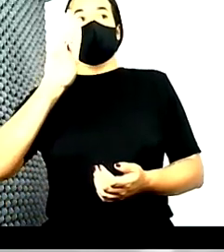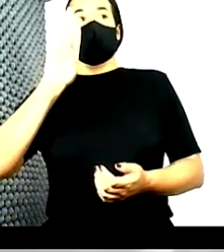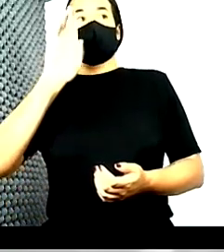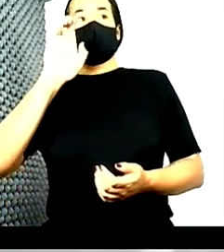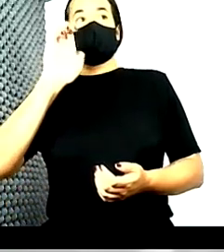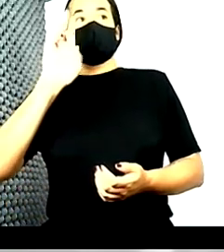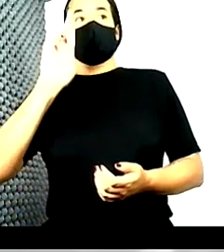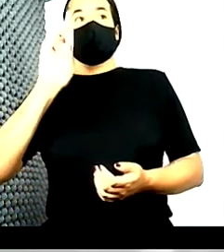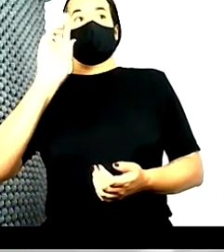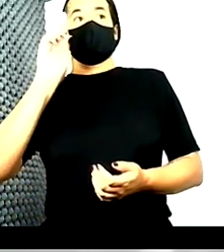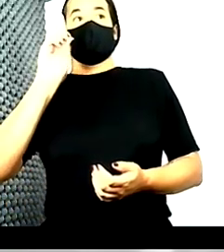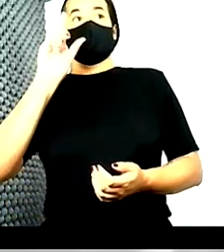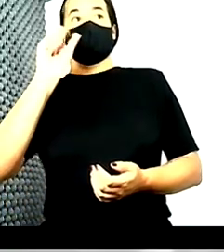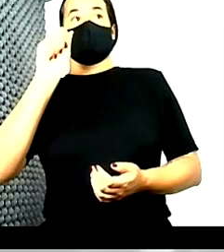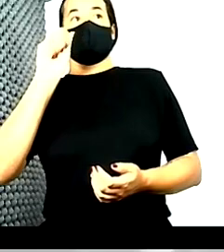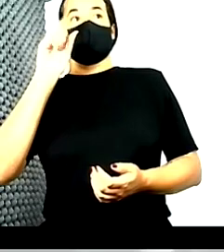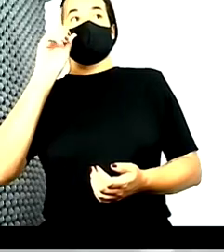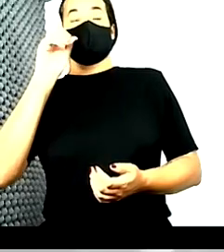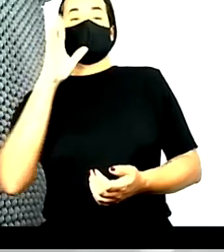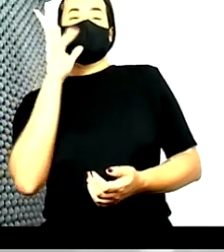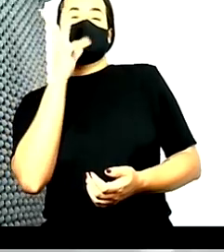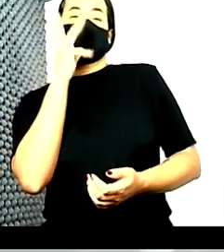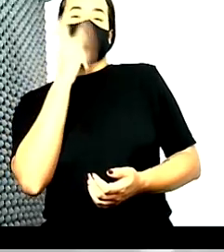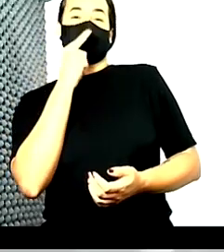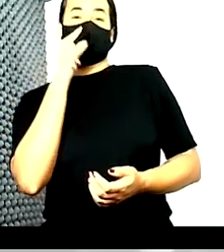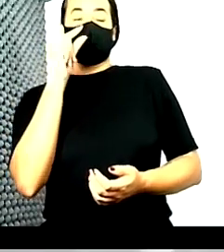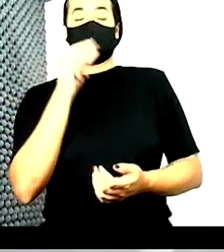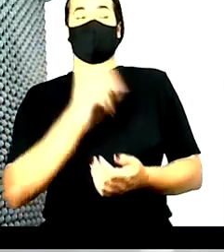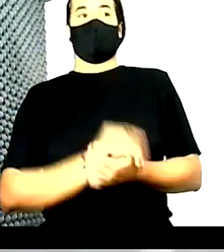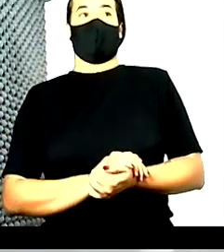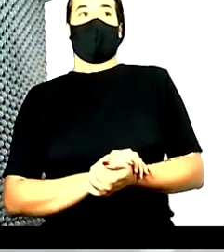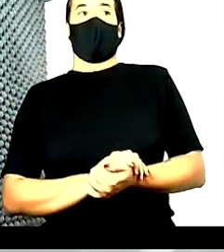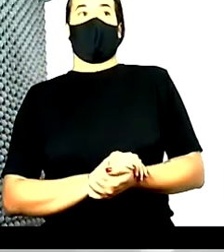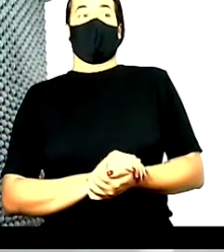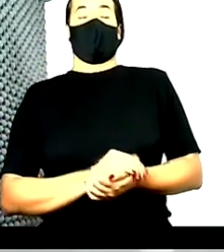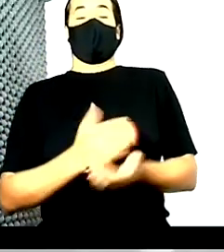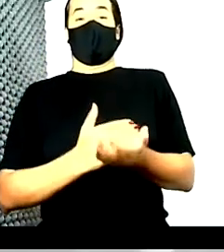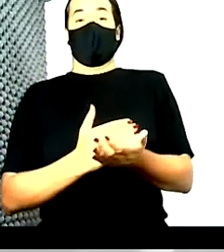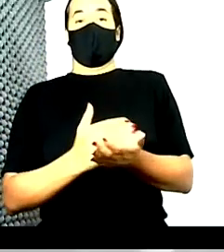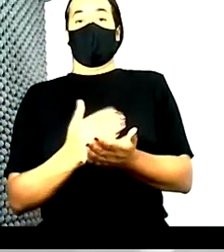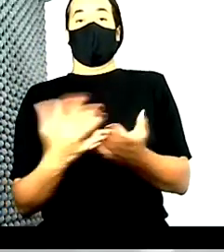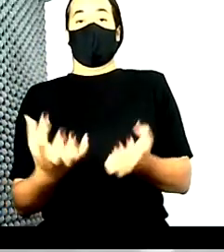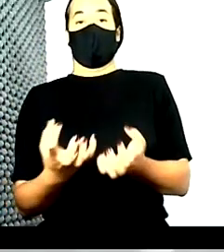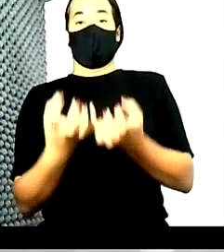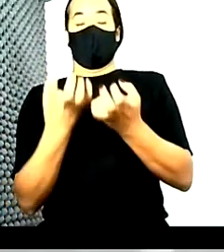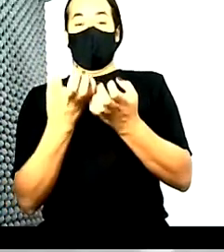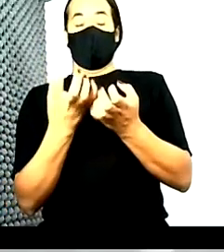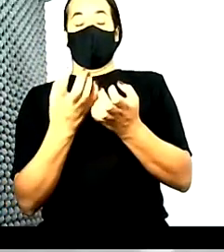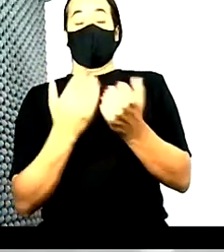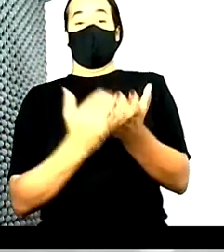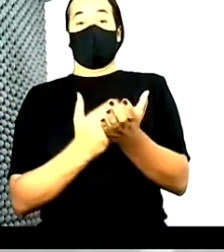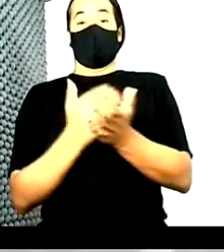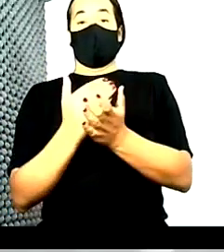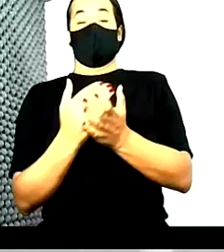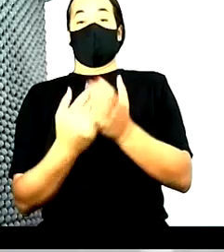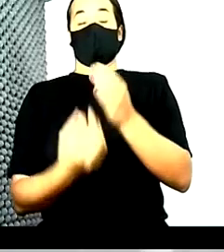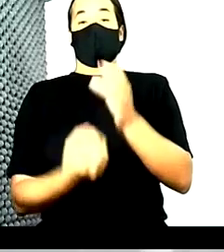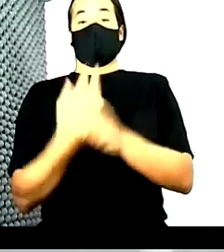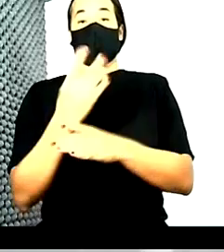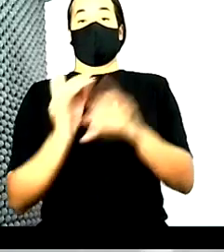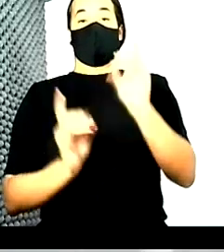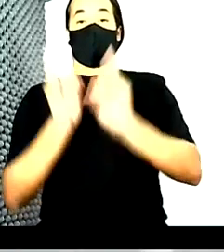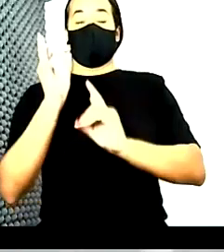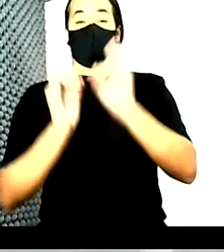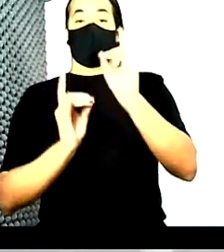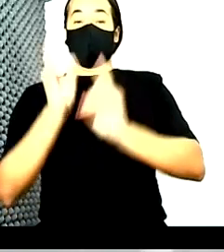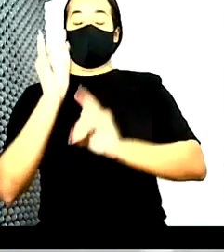meio atrasado. Entre os 9 e os 13 anos, os testículos começam a aumentar e produzir aquele hormônio que eu falei, que é produzido pelos testículos,